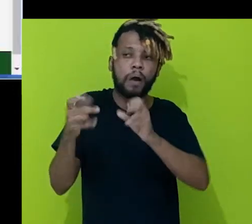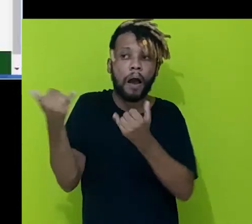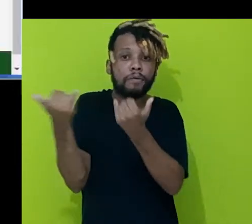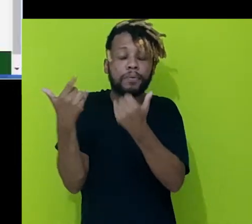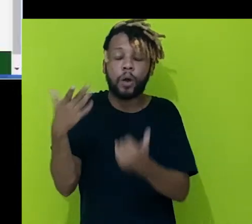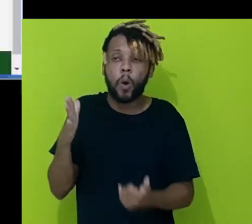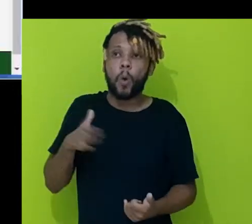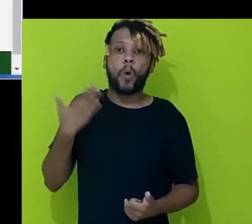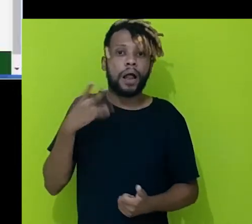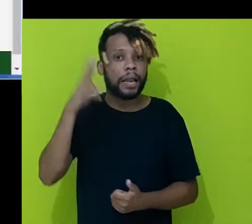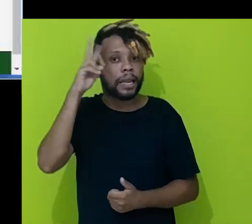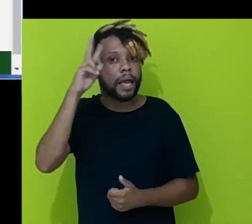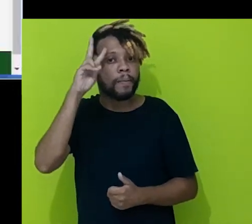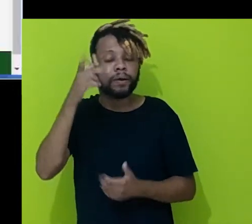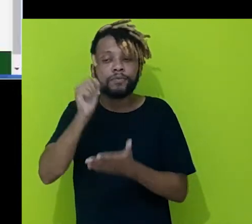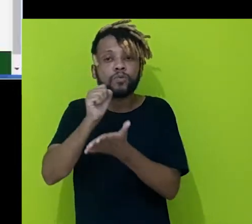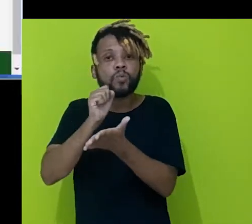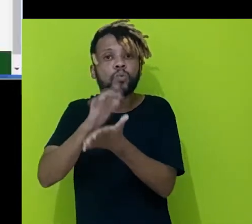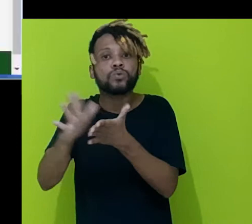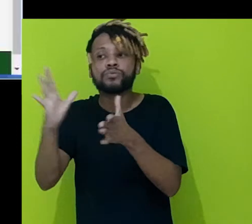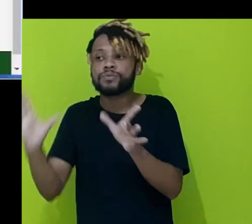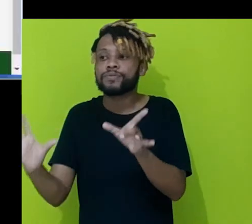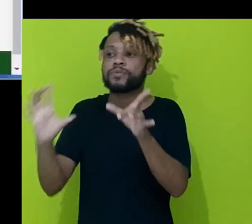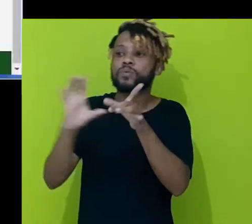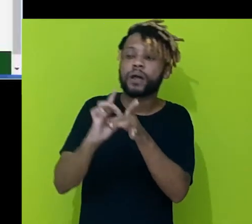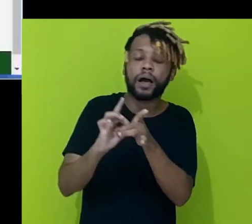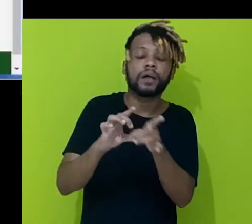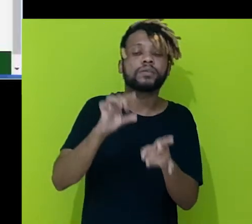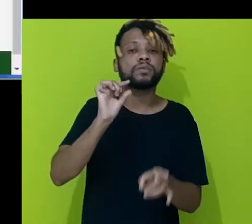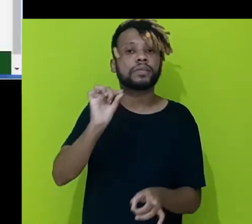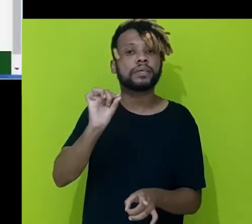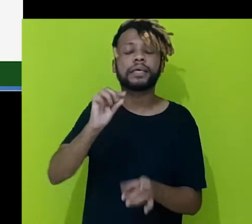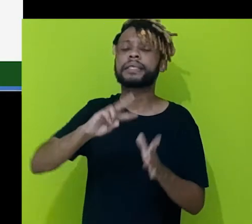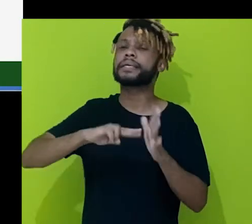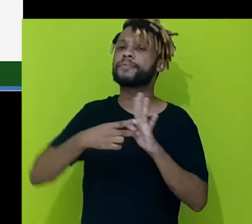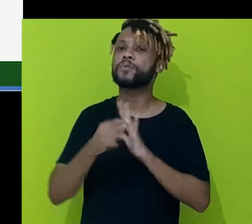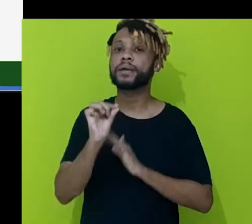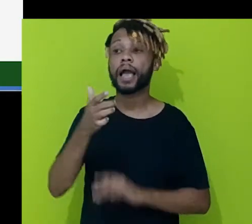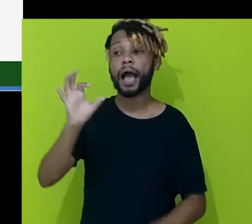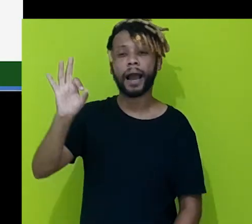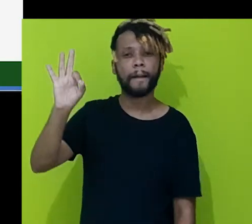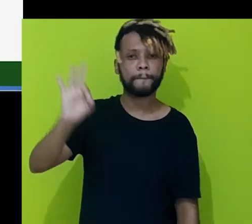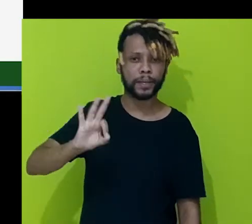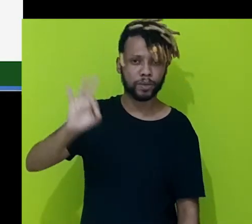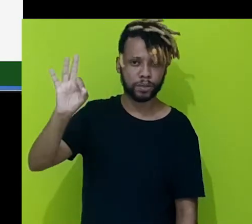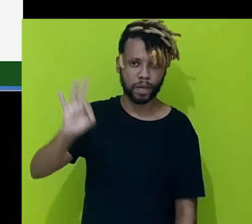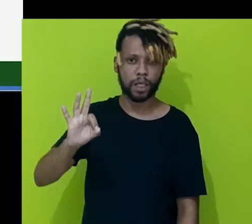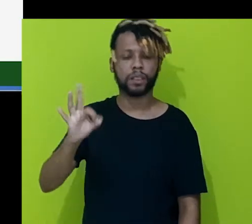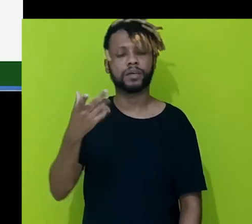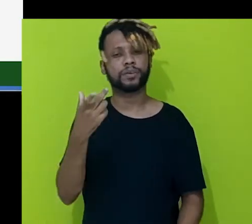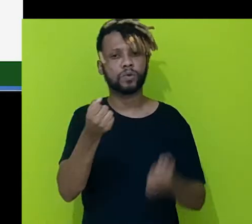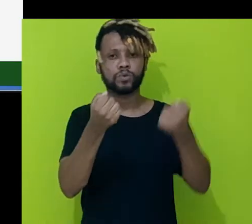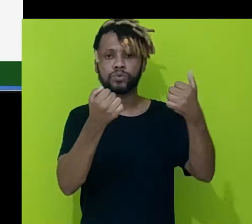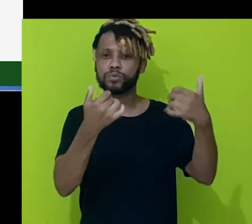custos vinculados? Esses custos vinculados nada mais são do que aqueles percentuais que eu